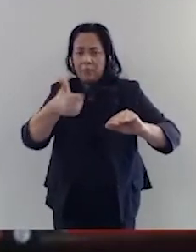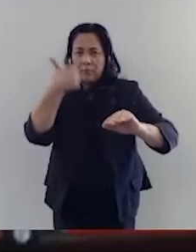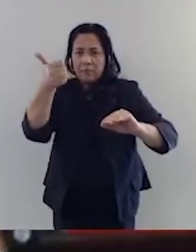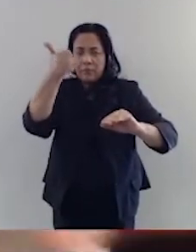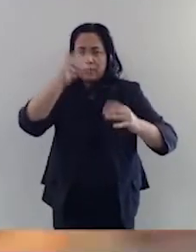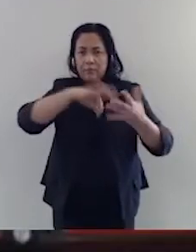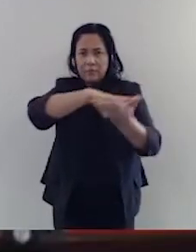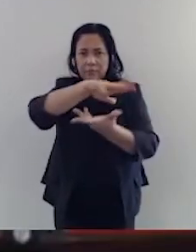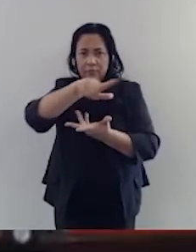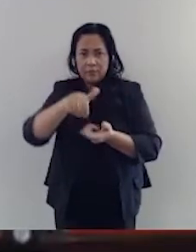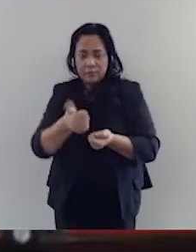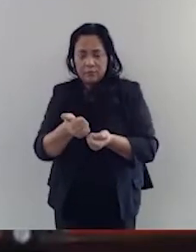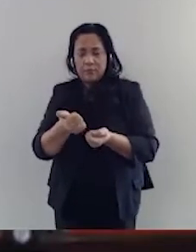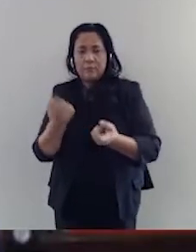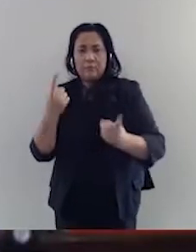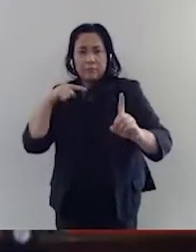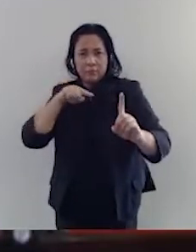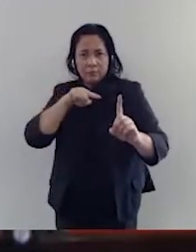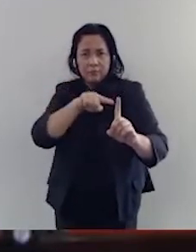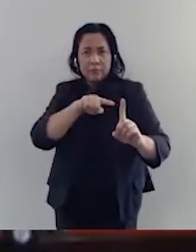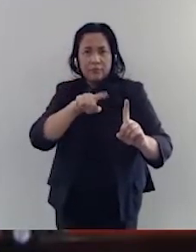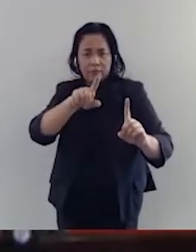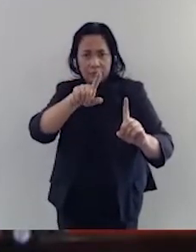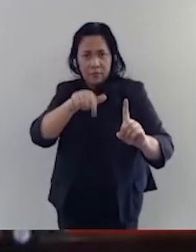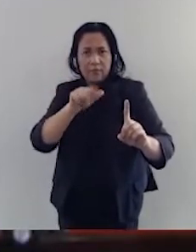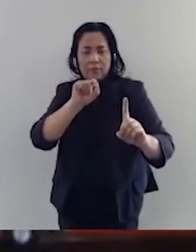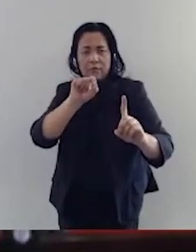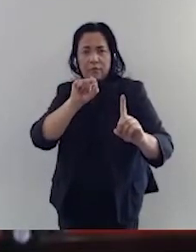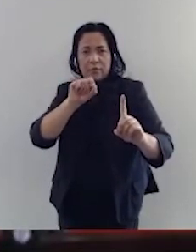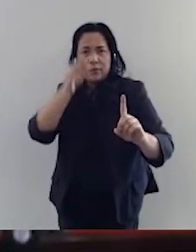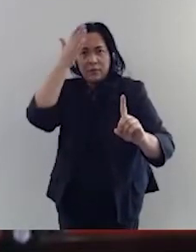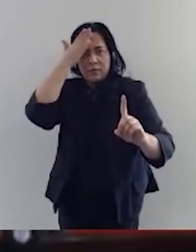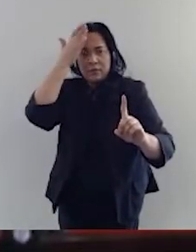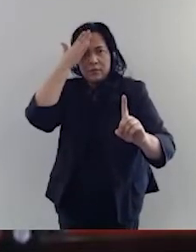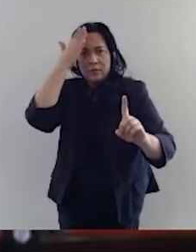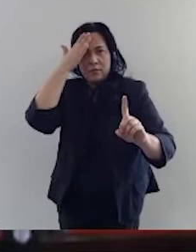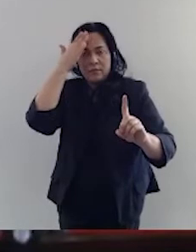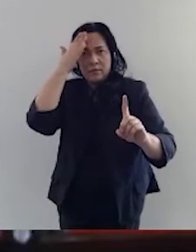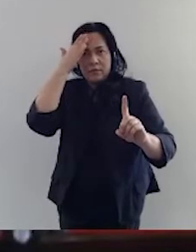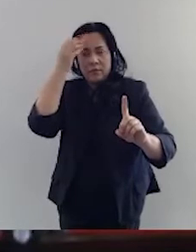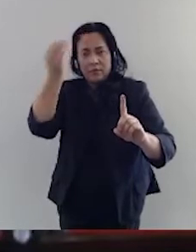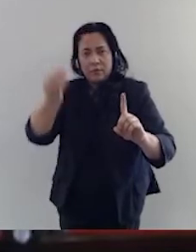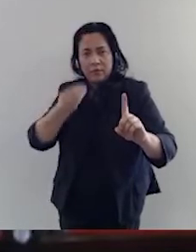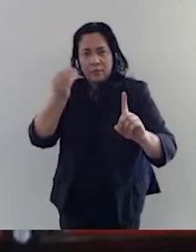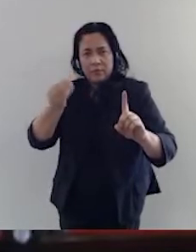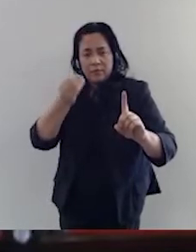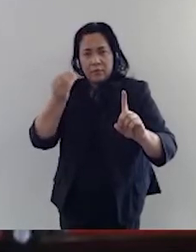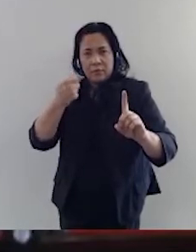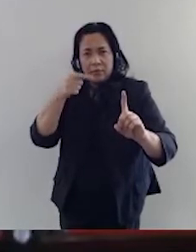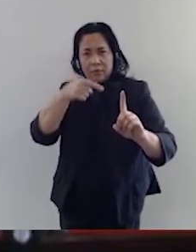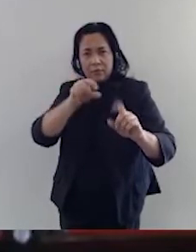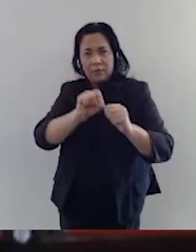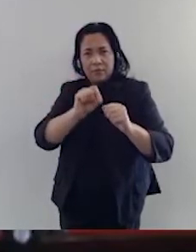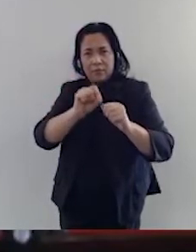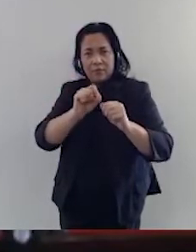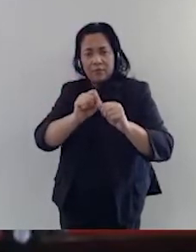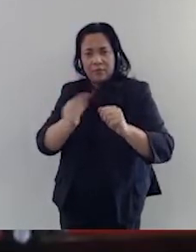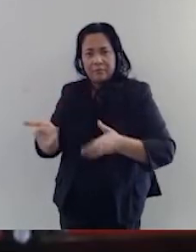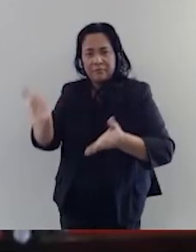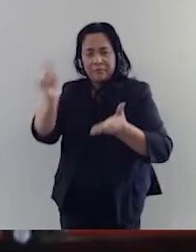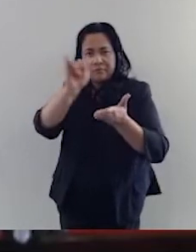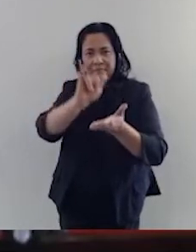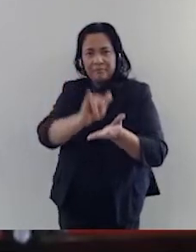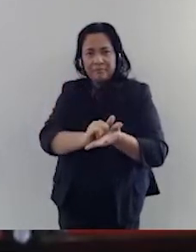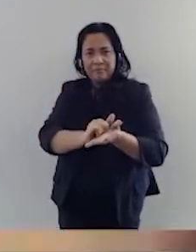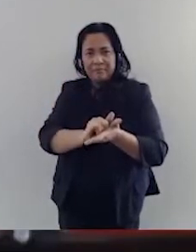grande desafio, mais uma vez, estava em saber de que forma nós teríamos e poderíamos implementar